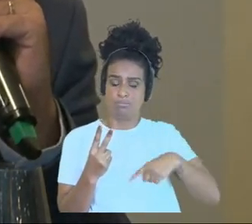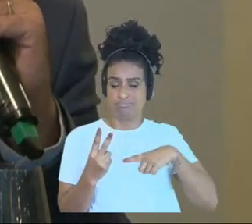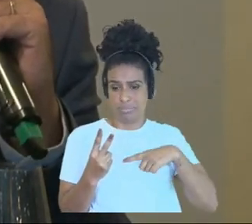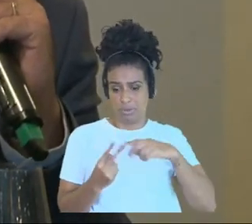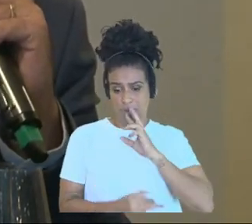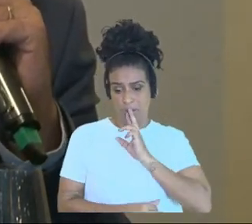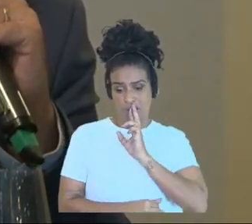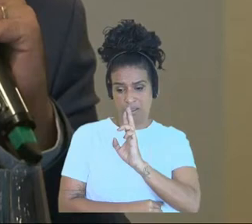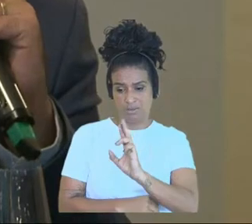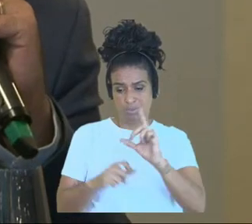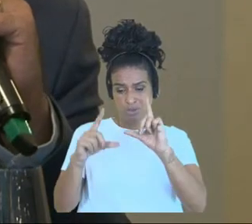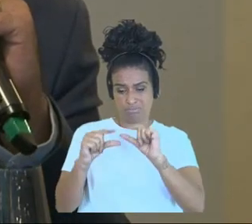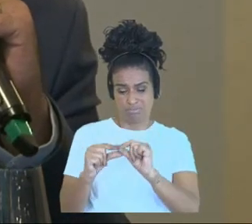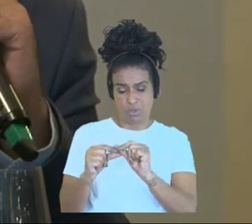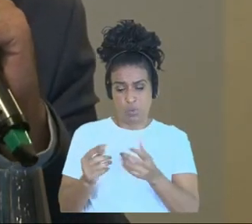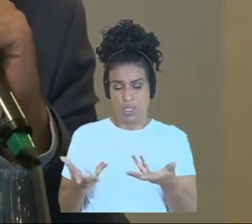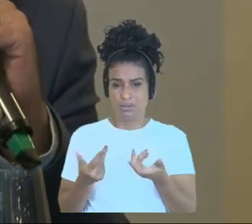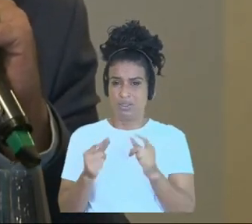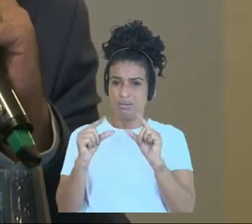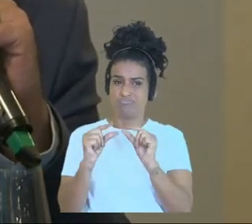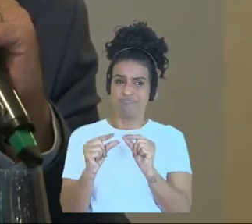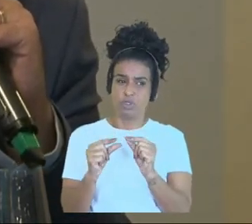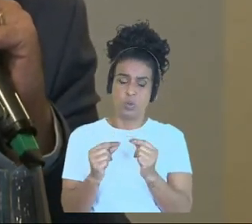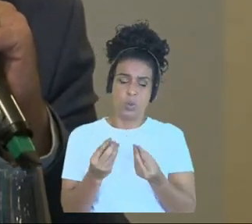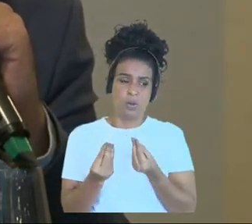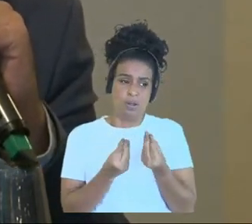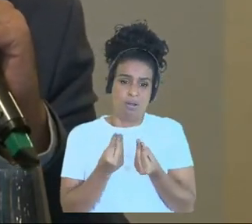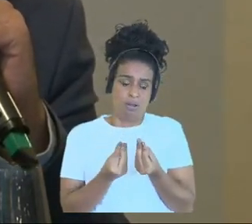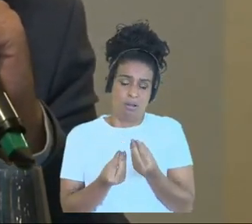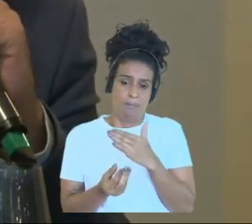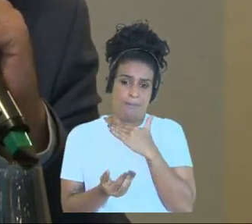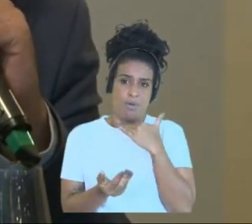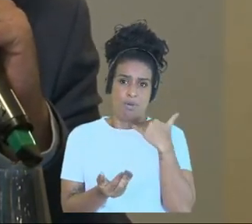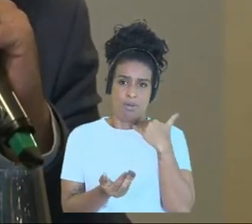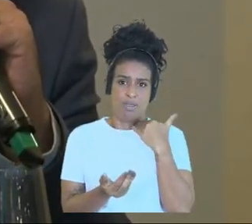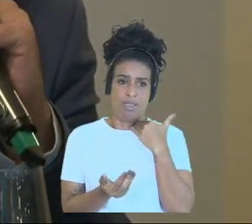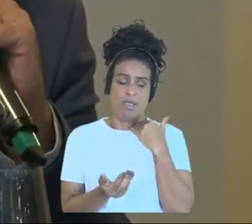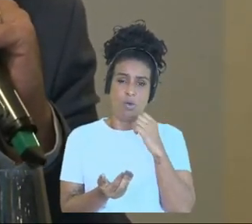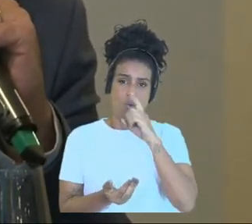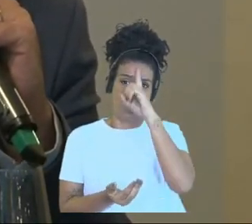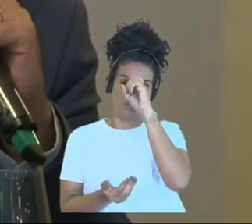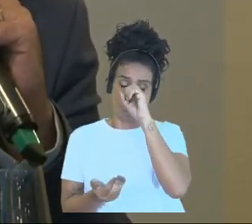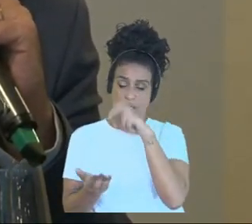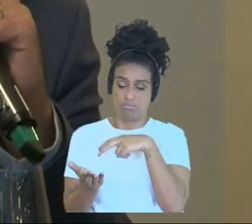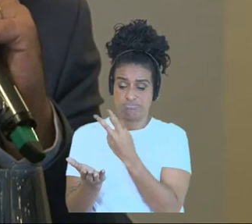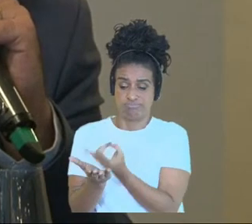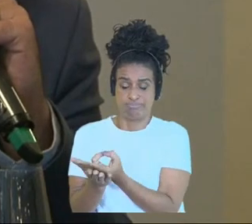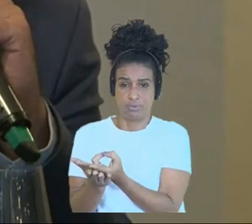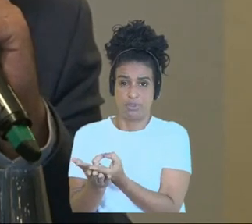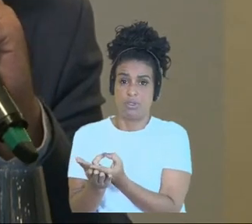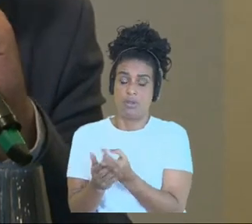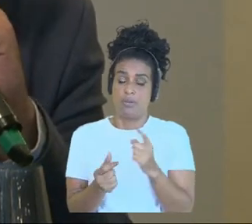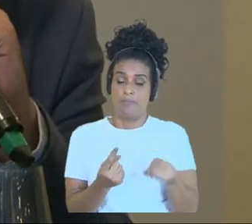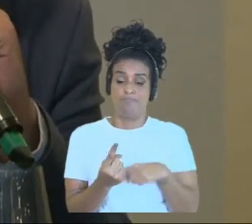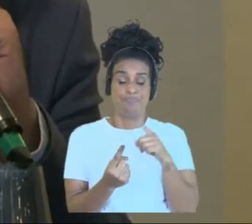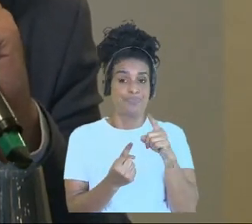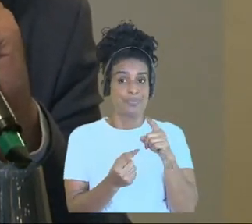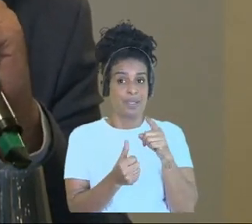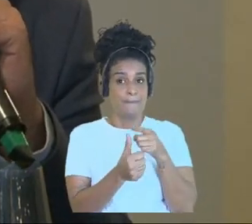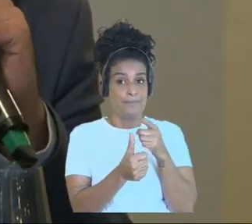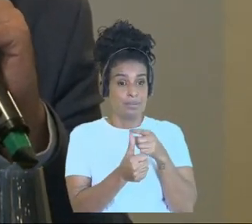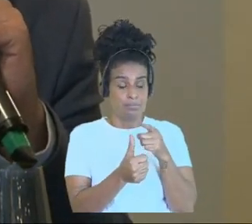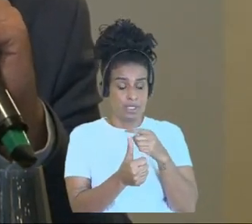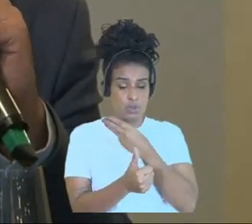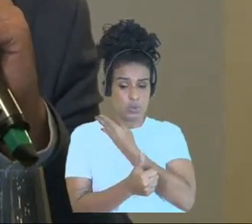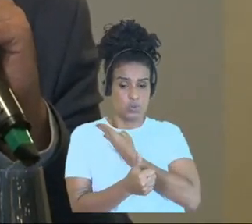uma resposta menos eficiente ou uma situação de mortes ou internações mais dramáticas na pandemia. O primeiro é governos populistas. E a